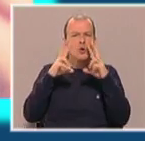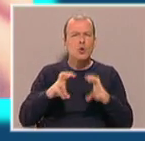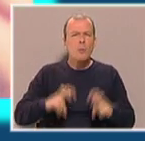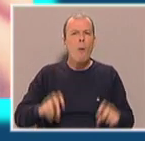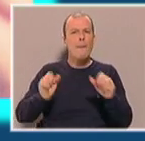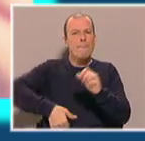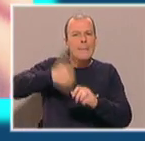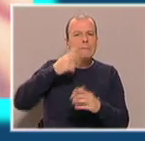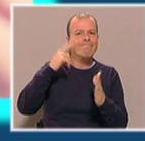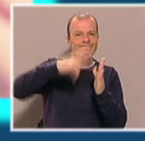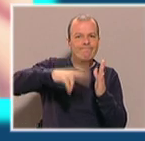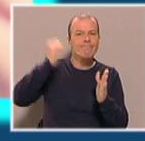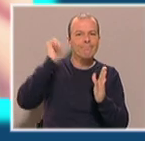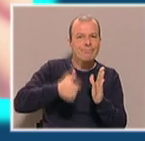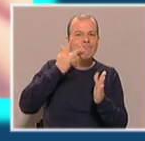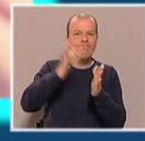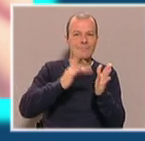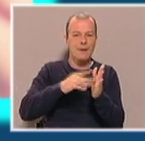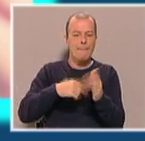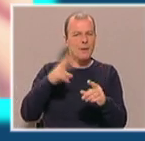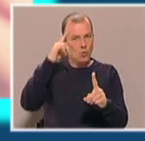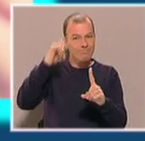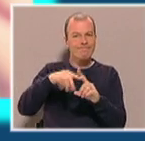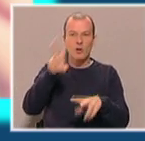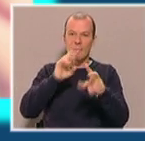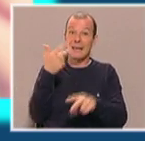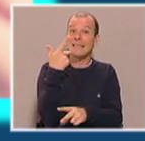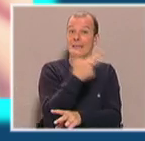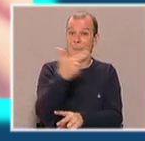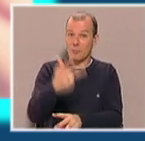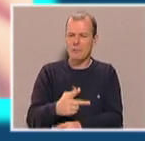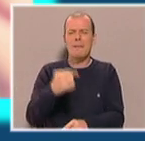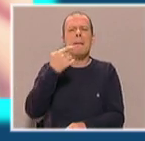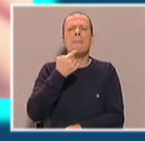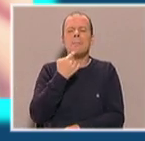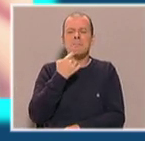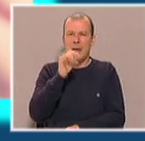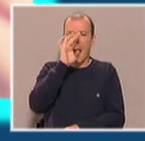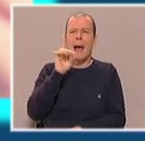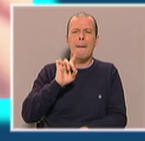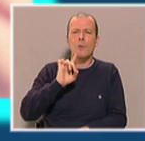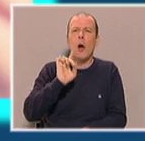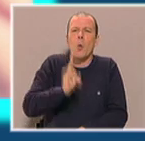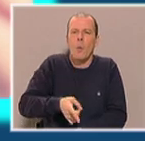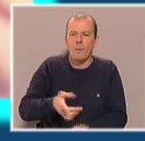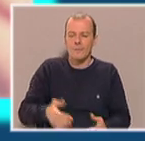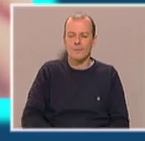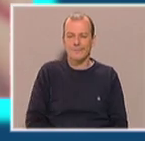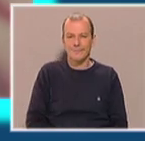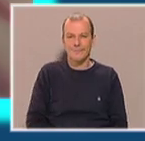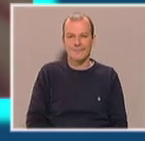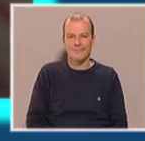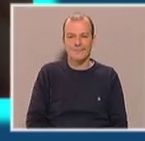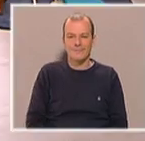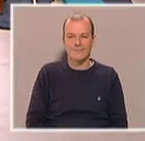bem o teu manual para respirares a 100% e entenderes a importância disso.